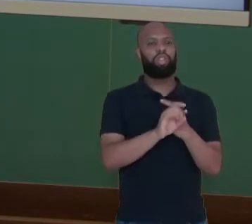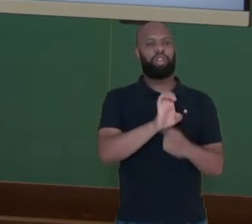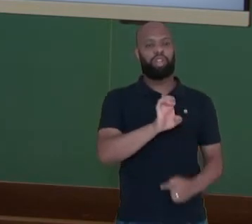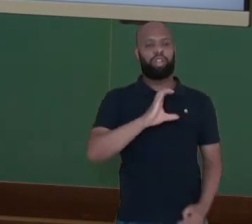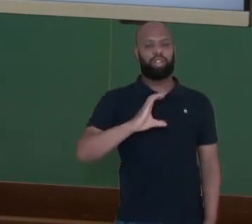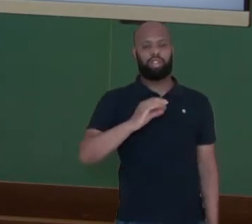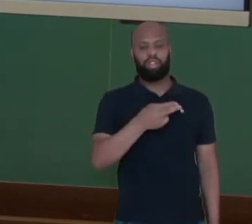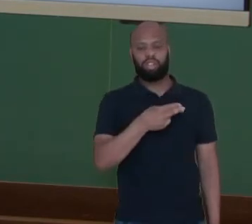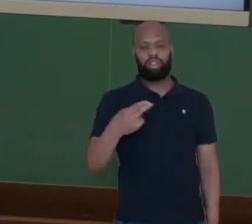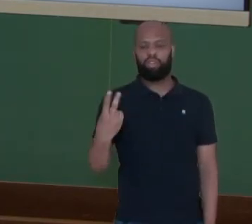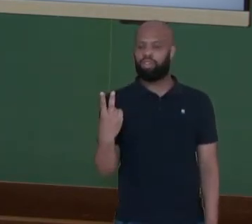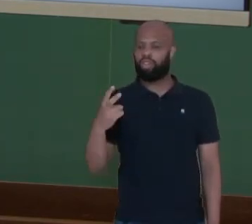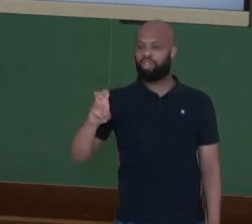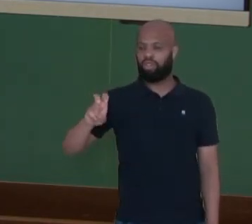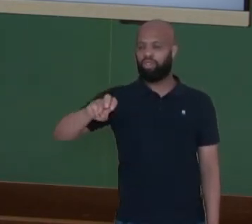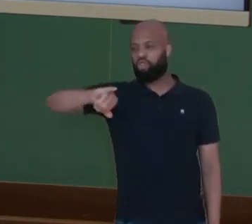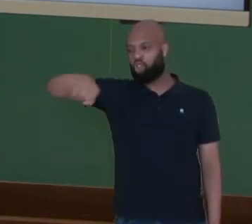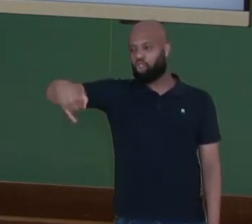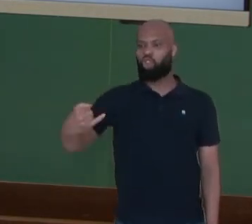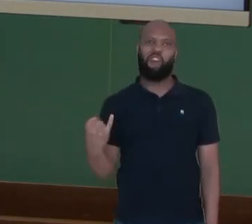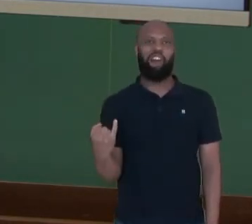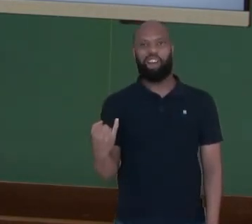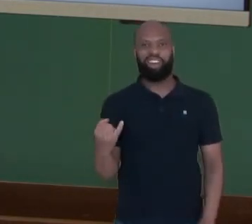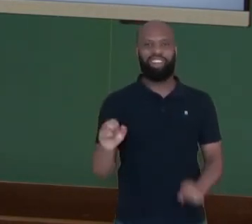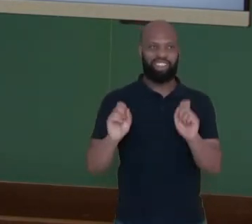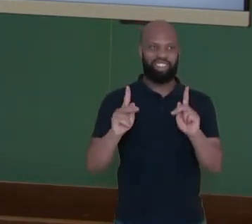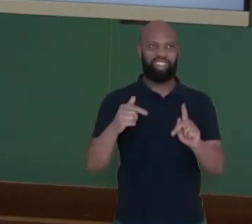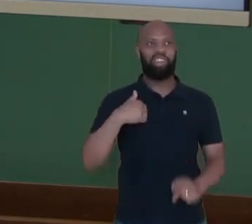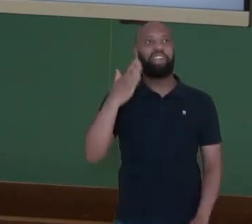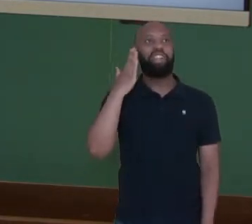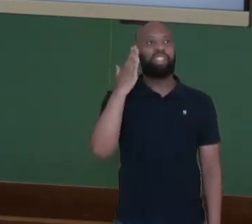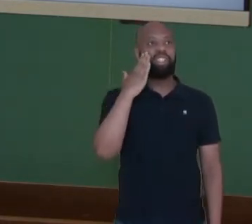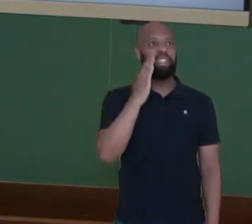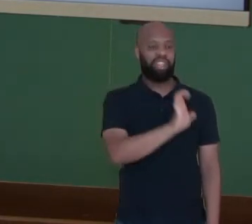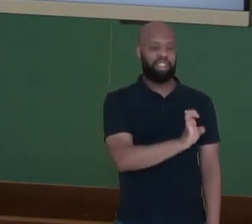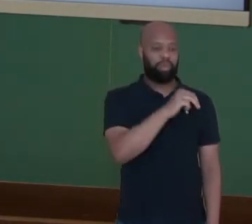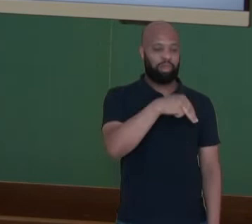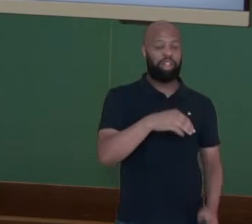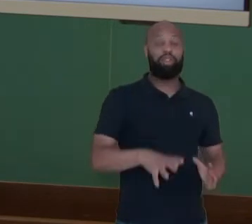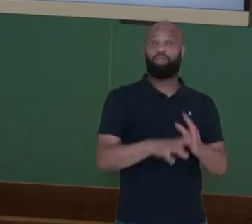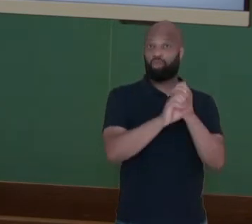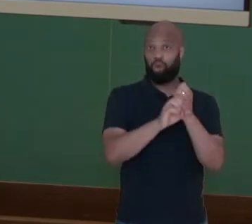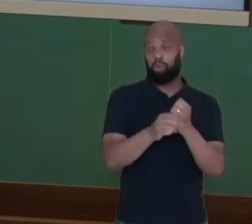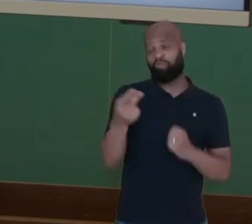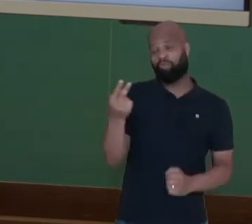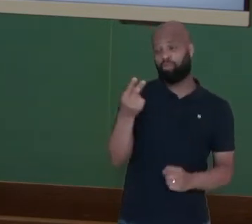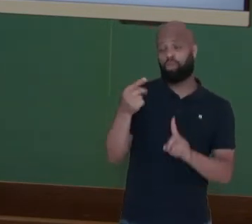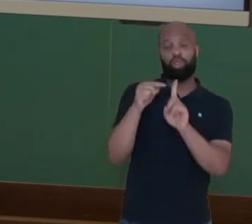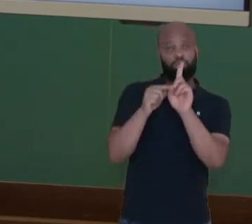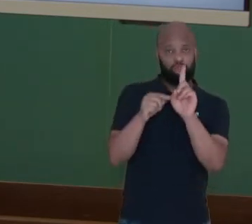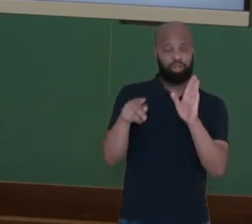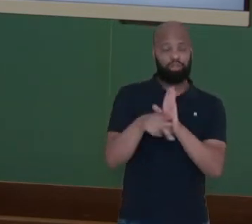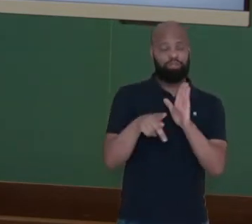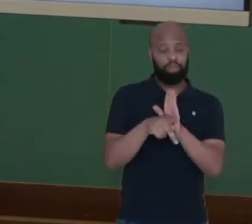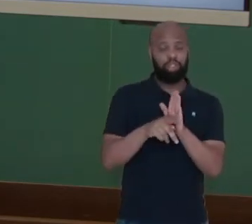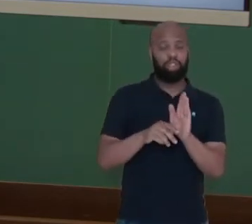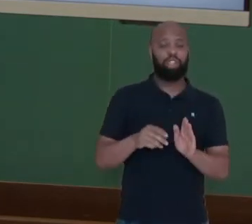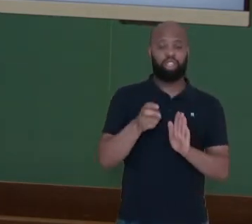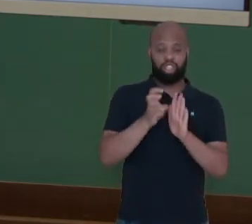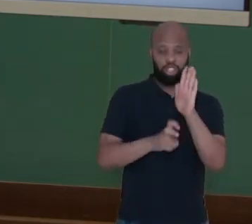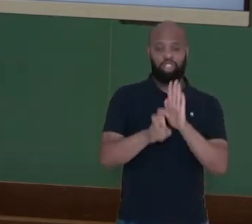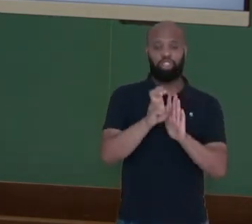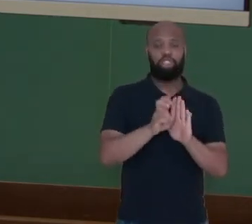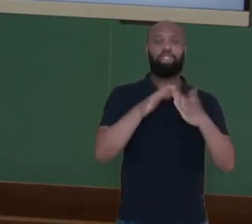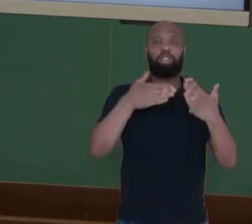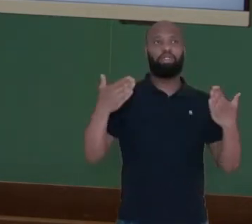25 Joule, certo? E aí, como eu sei que energia mecânica é a cinética mais a potencial, né, vou somar ali, obviamente a